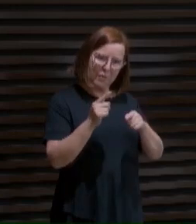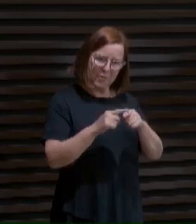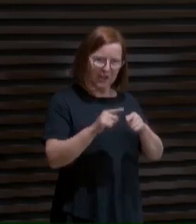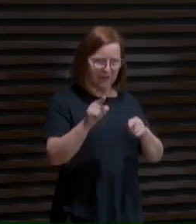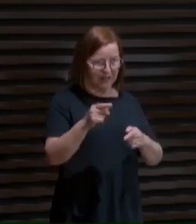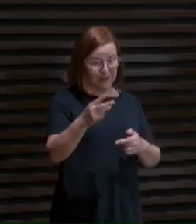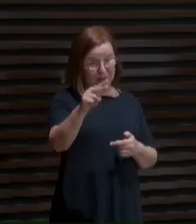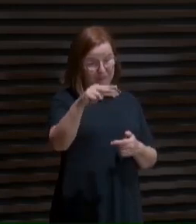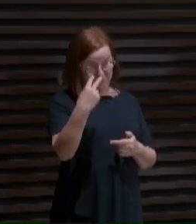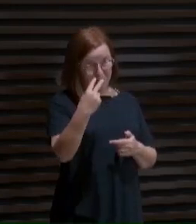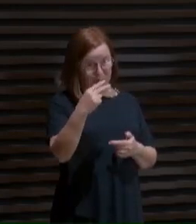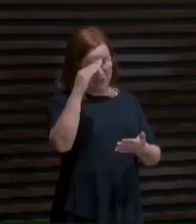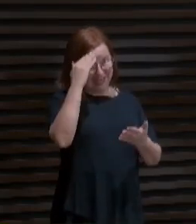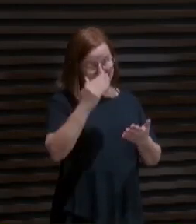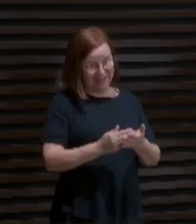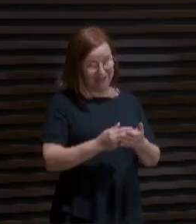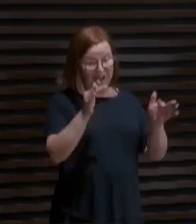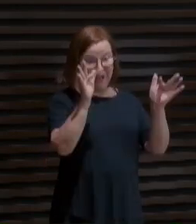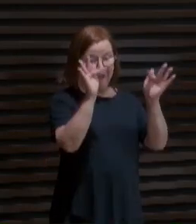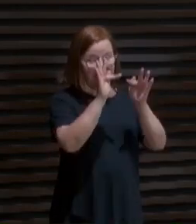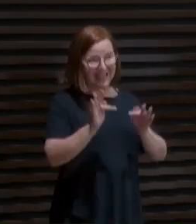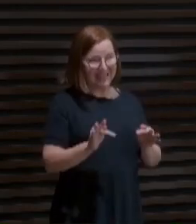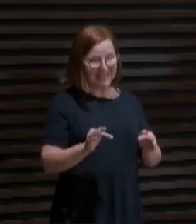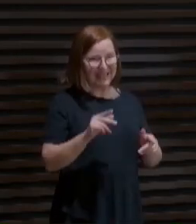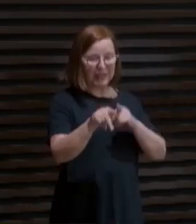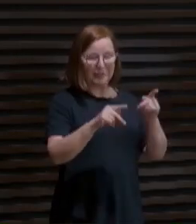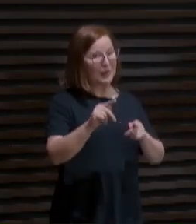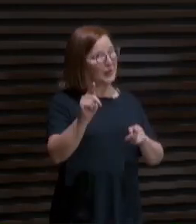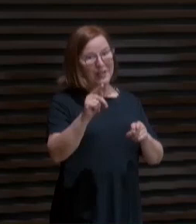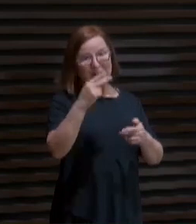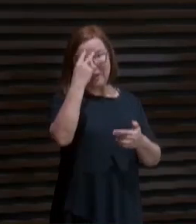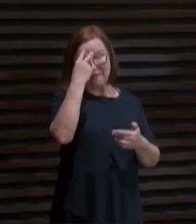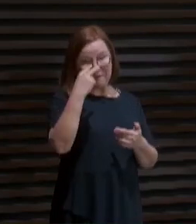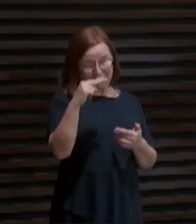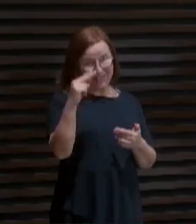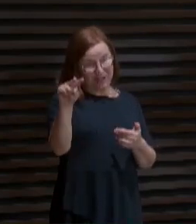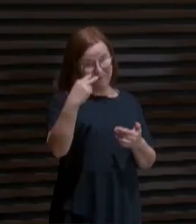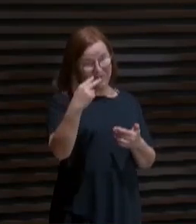Bem-aventurados os que não viram e creram.